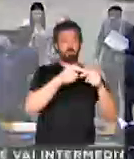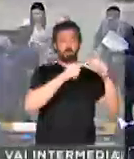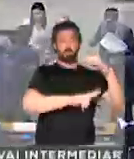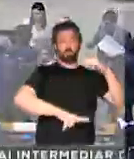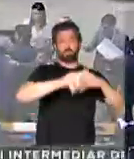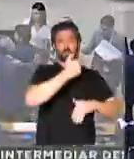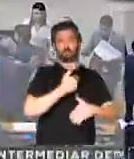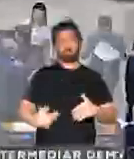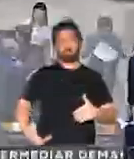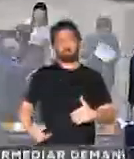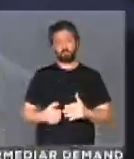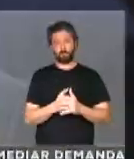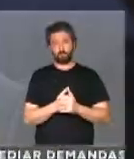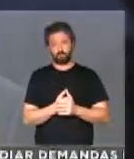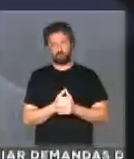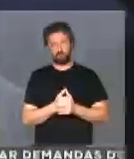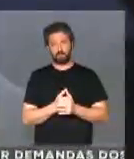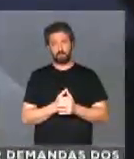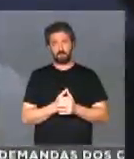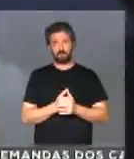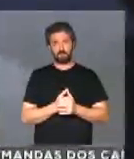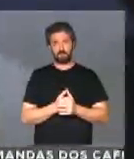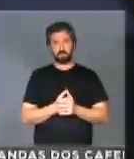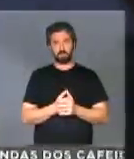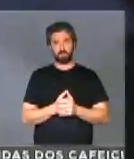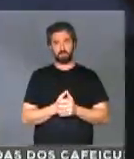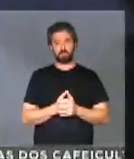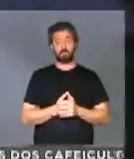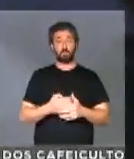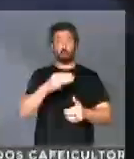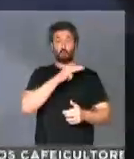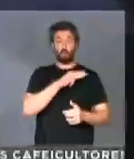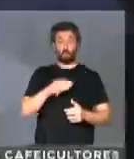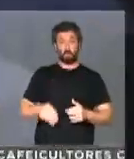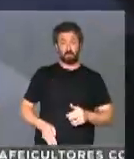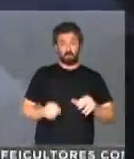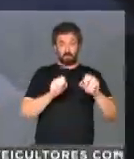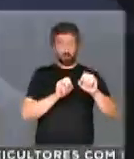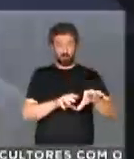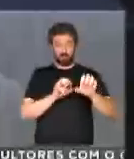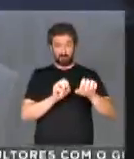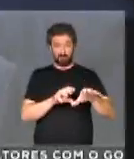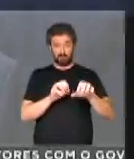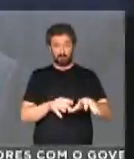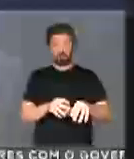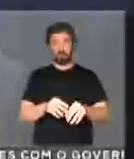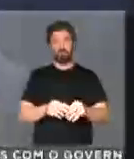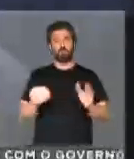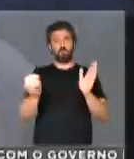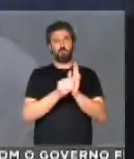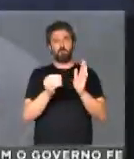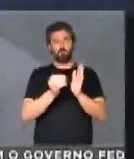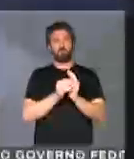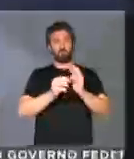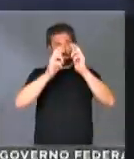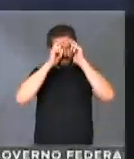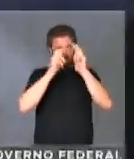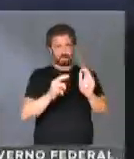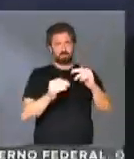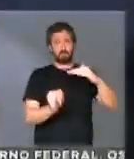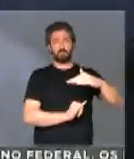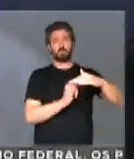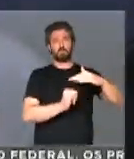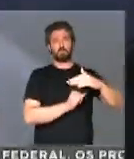pelas universidades públicas brasileiras. O ministro da Educação desrespeitou